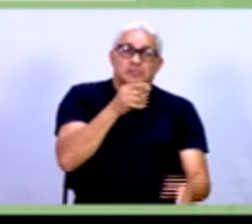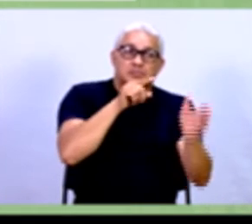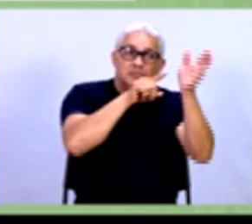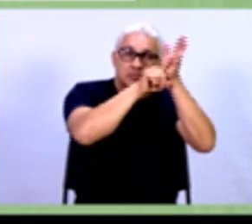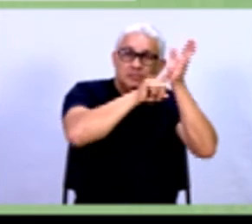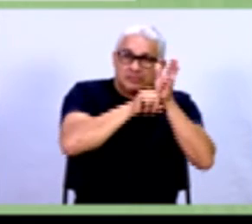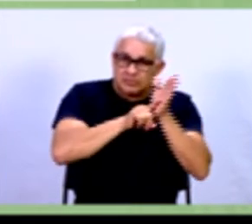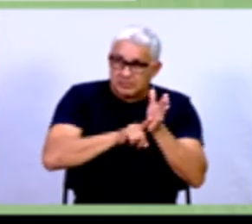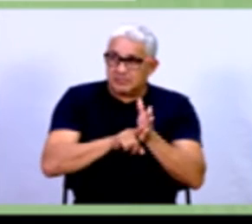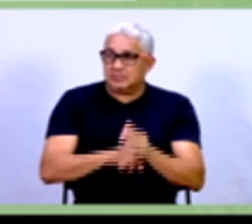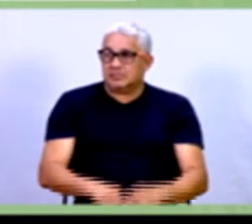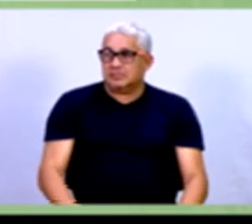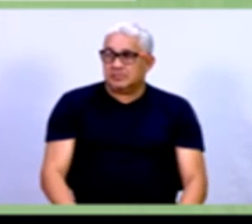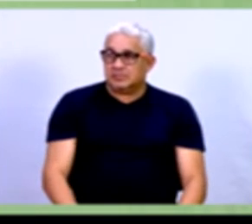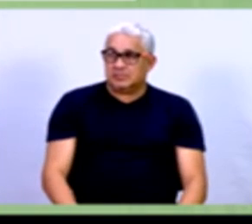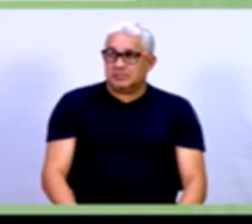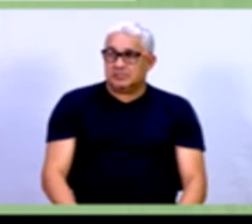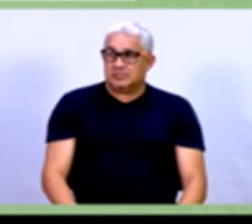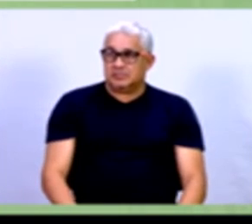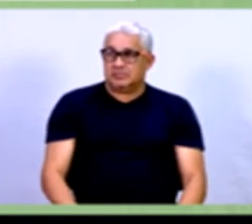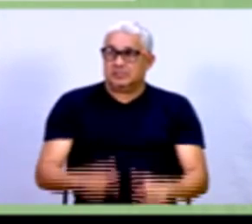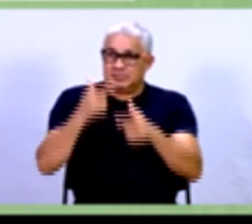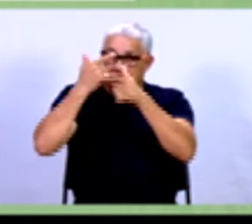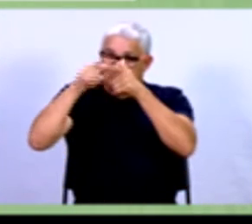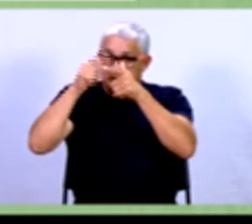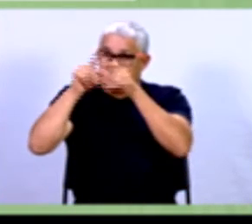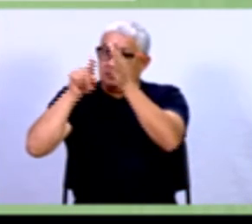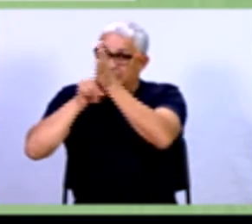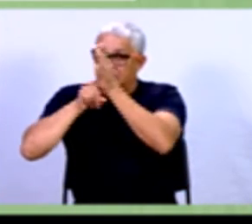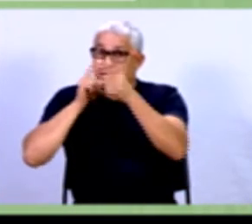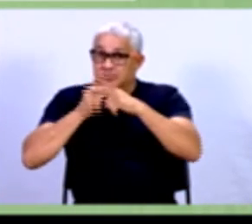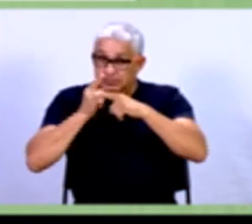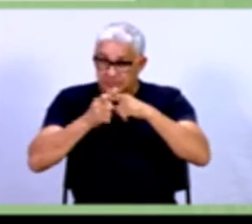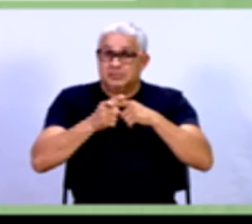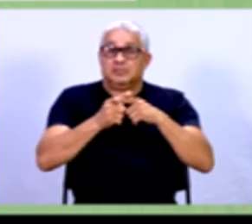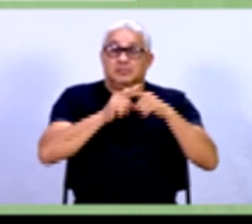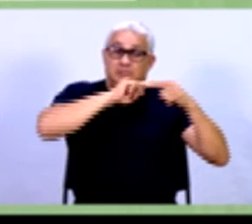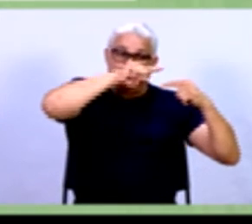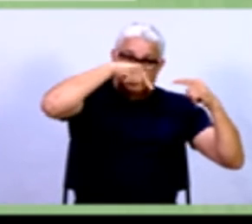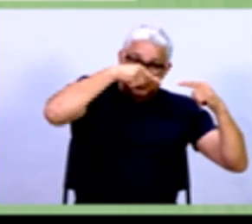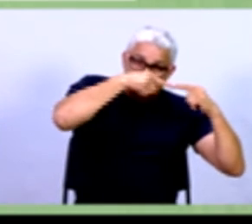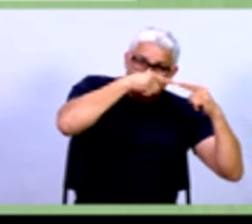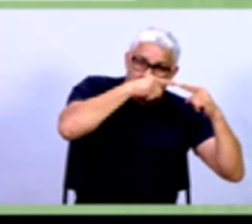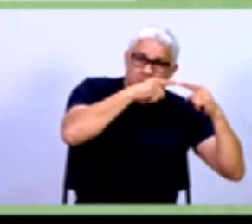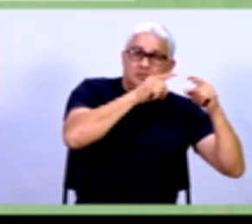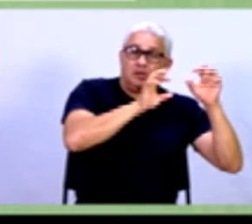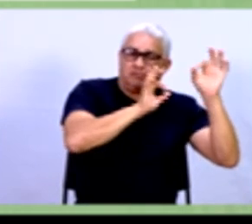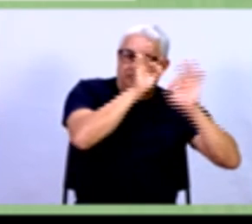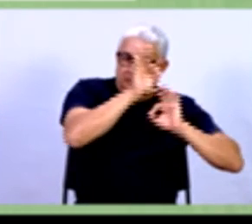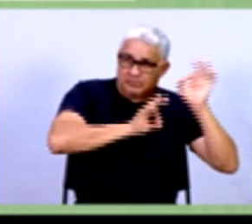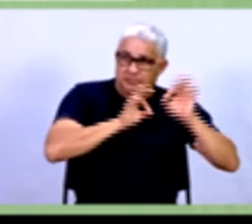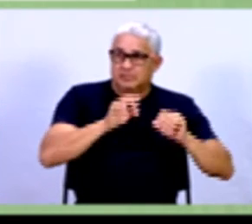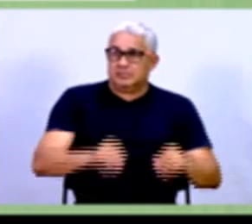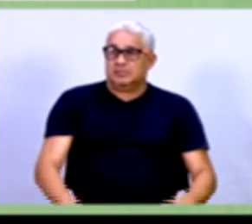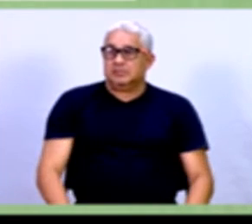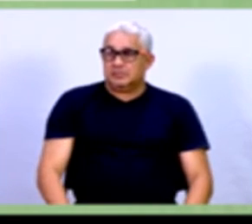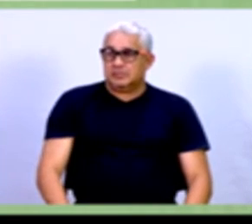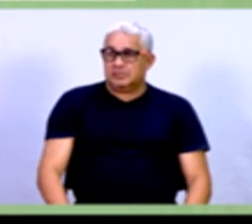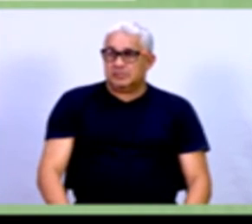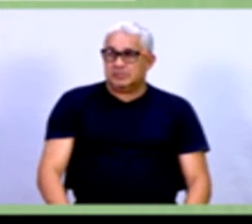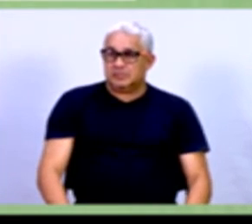Problema de pesquisa. Por quê? A gente está definindo ainda os nossos objetivos, né? Estão associadas